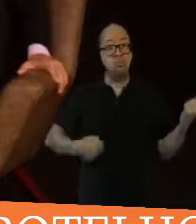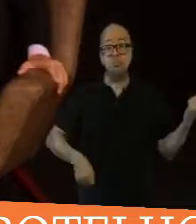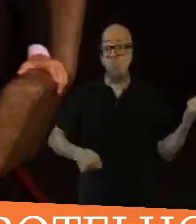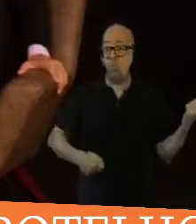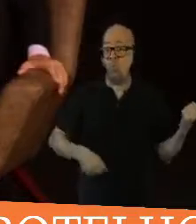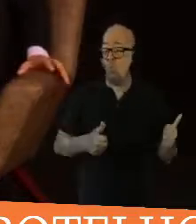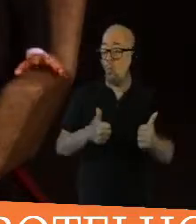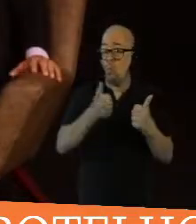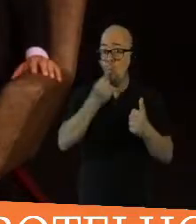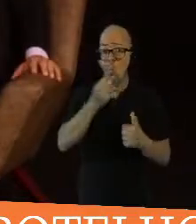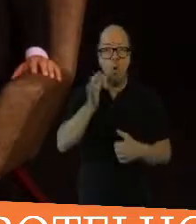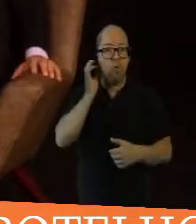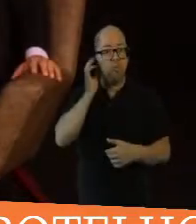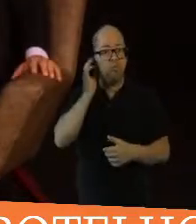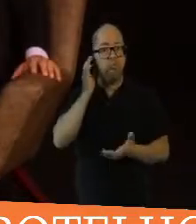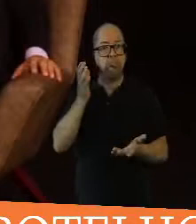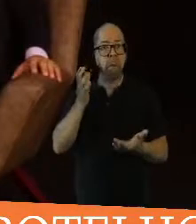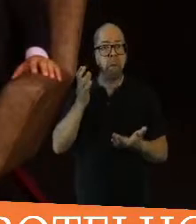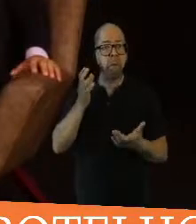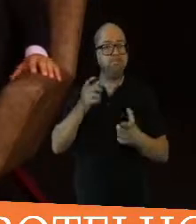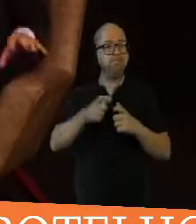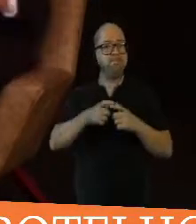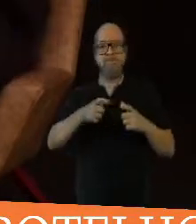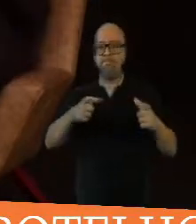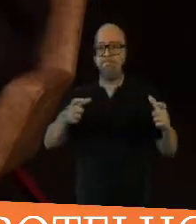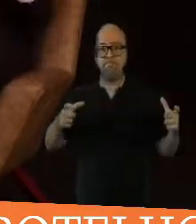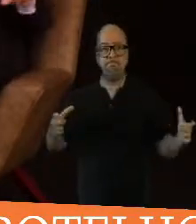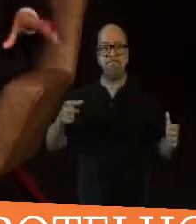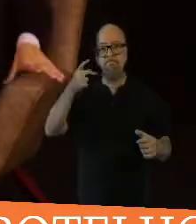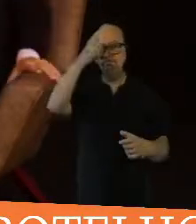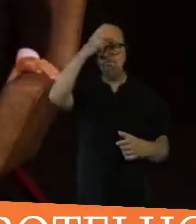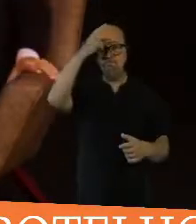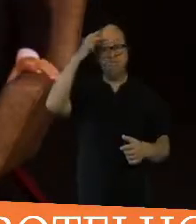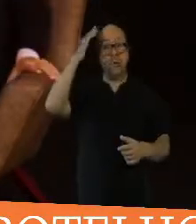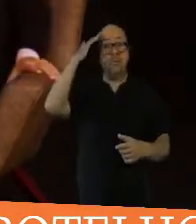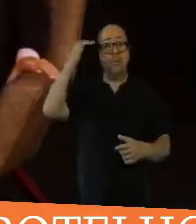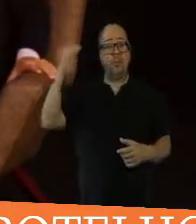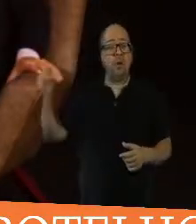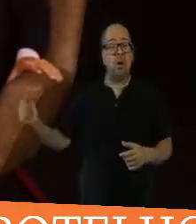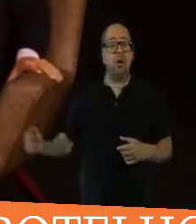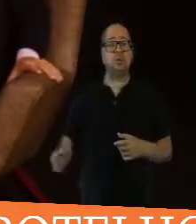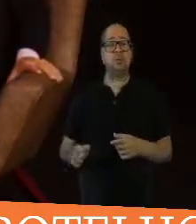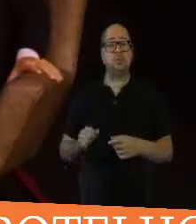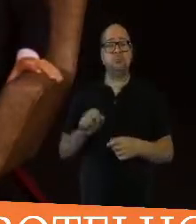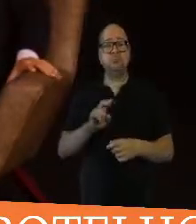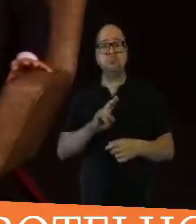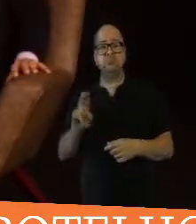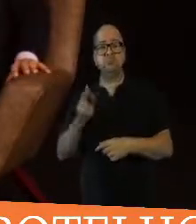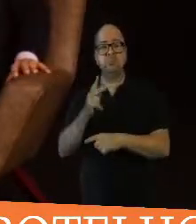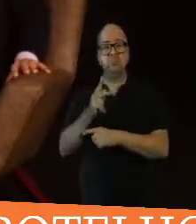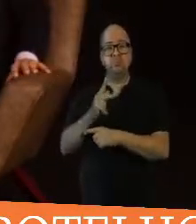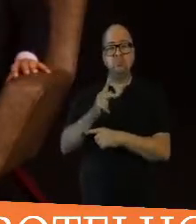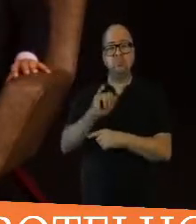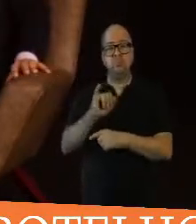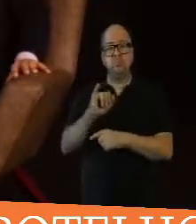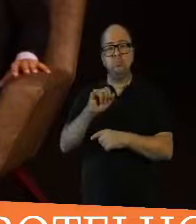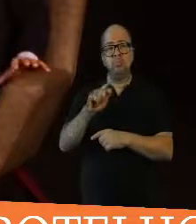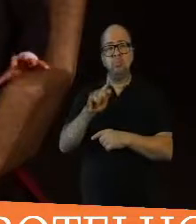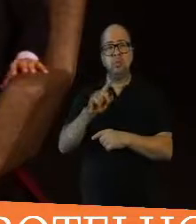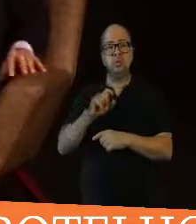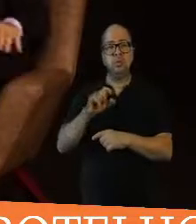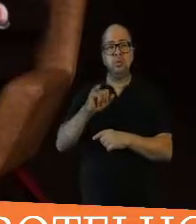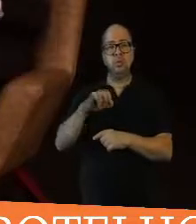Tínhamos realmente um número muito grande de músicos muito bons, desde Pixinguinha, Dino Sete Cordas,